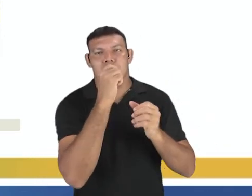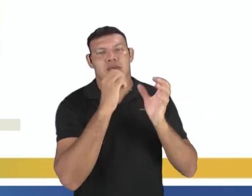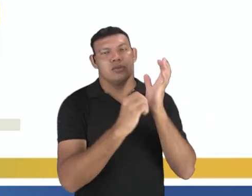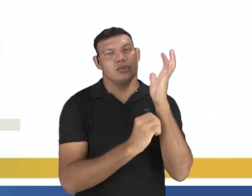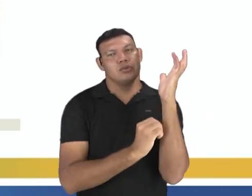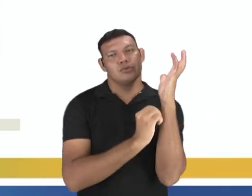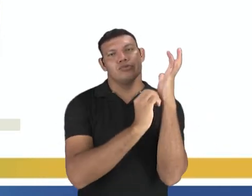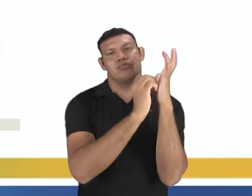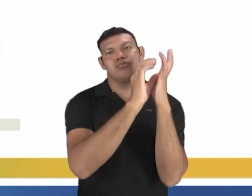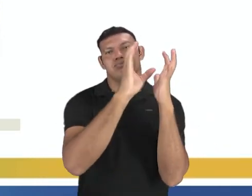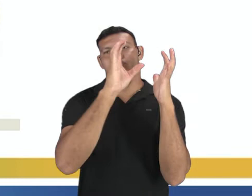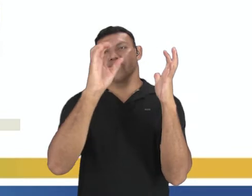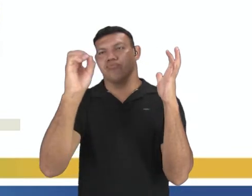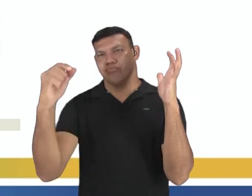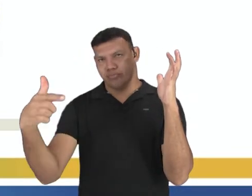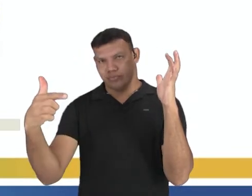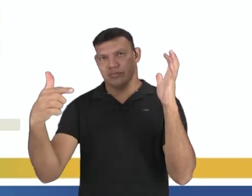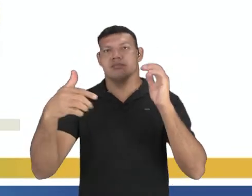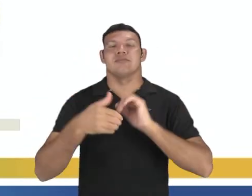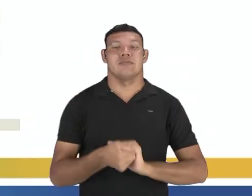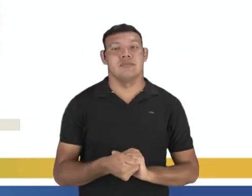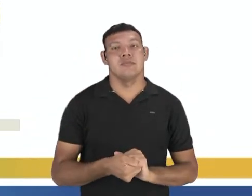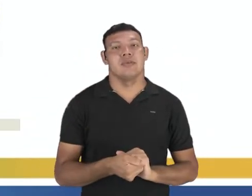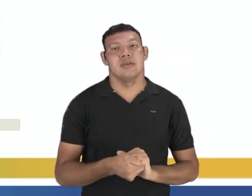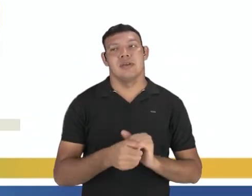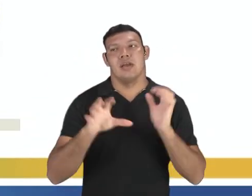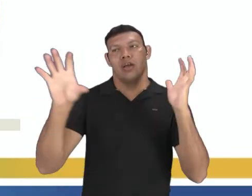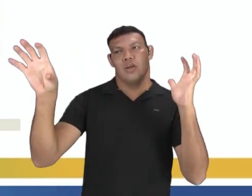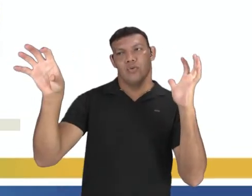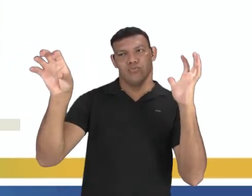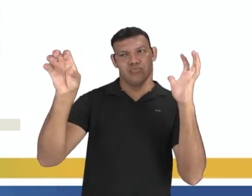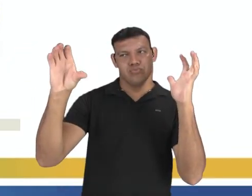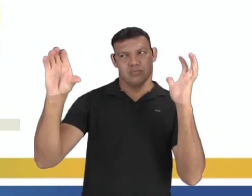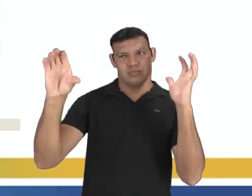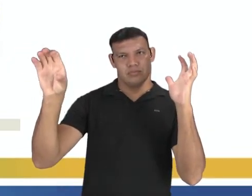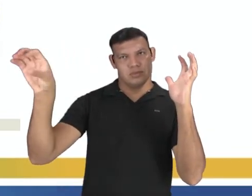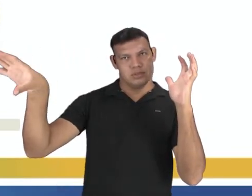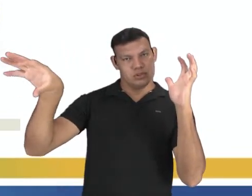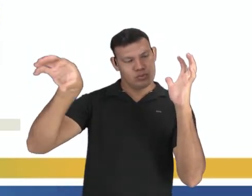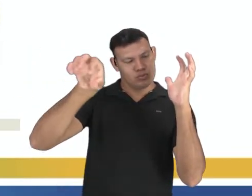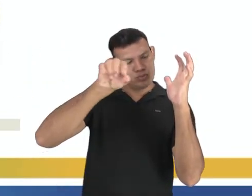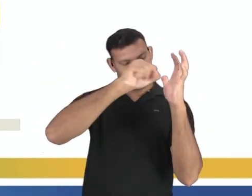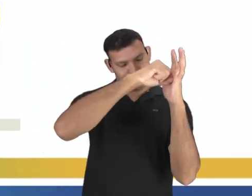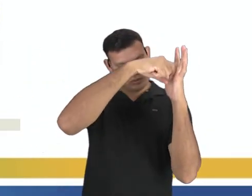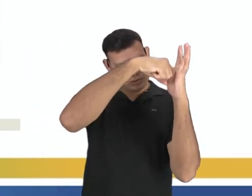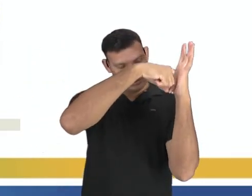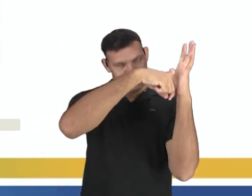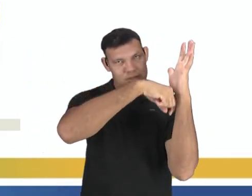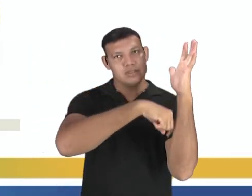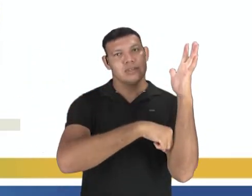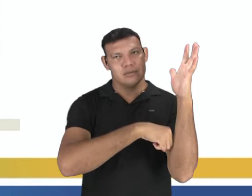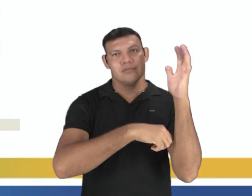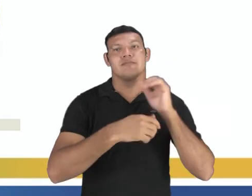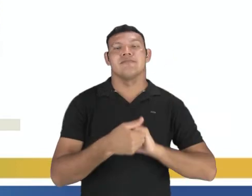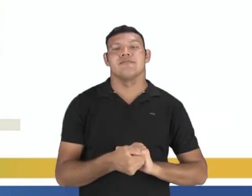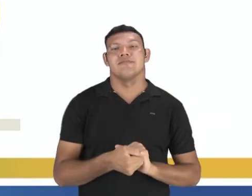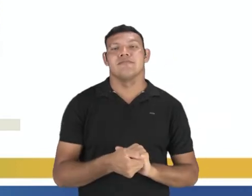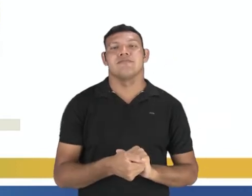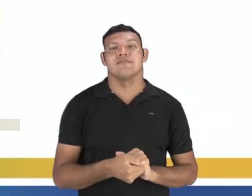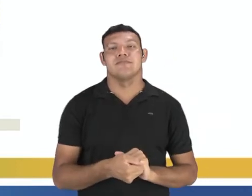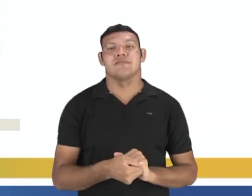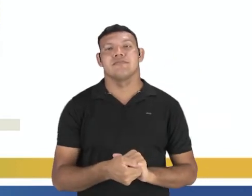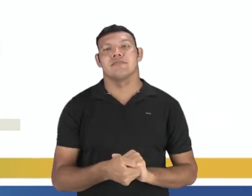o oxigênio é liberado, o gás carbônico junta-se com o NADP e